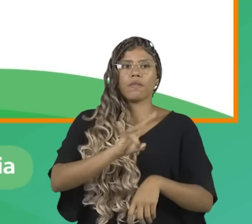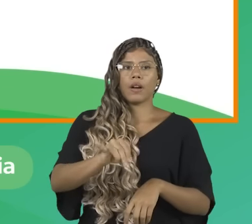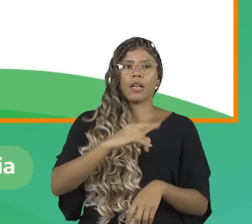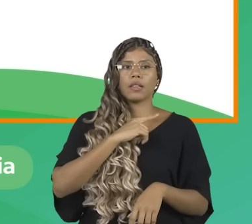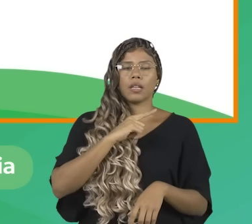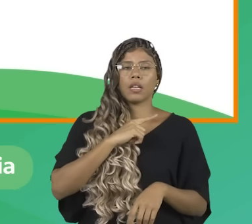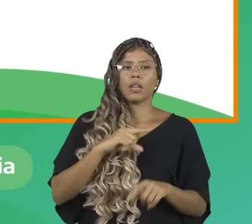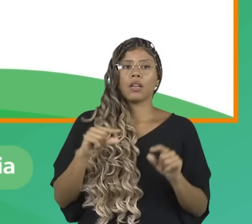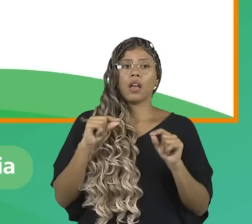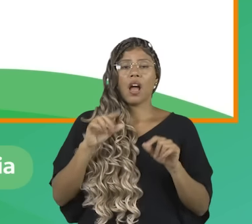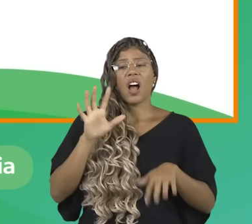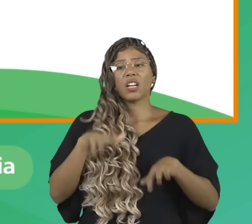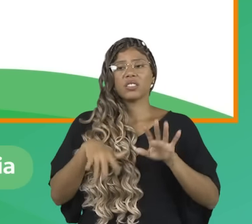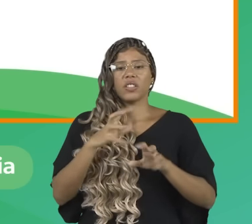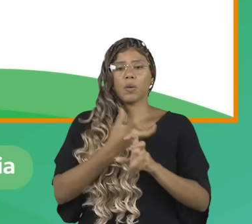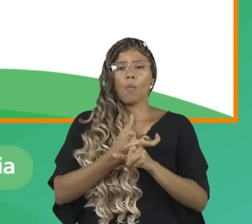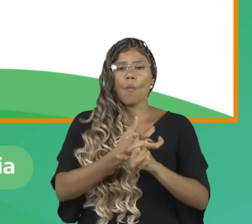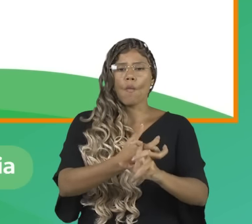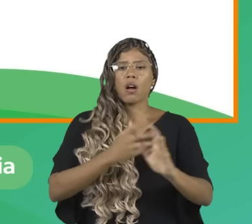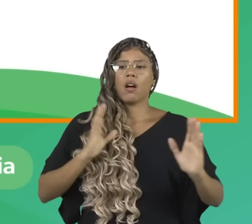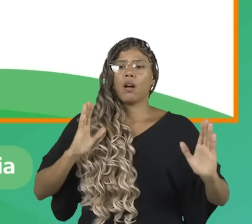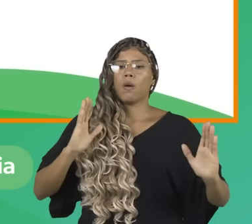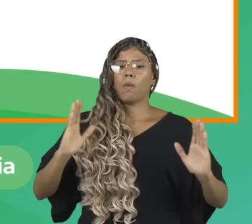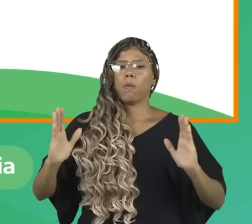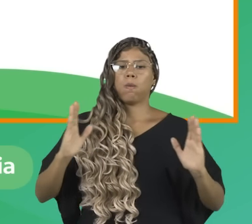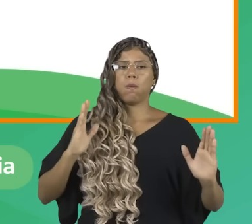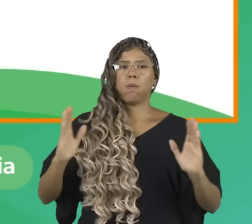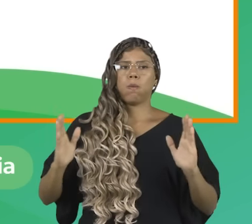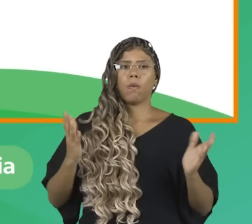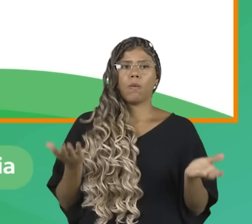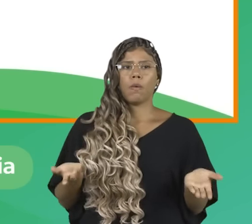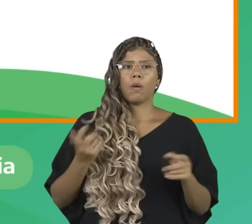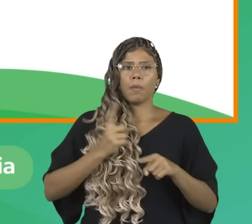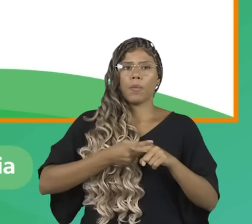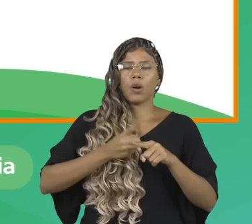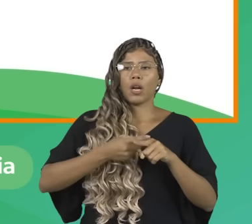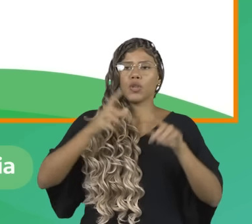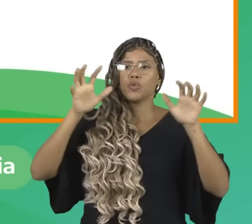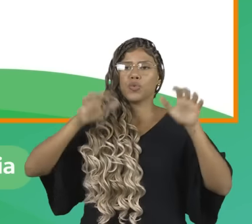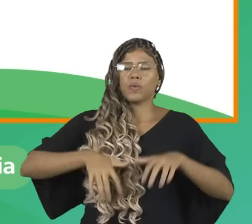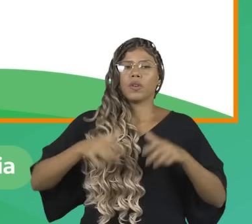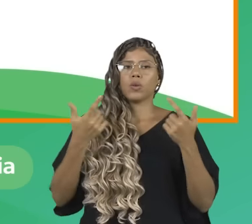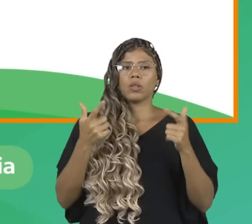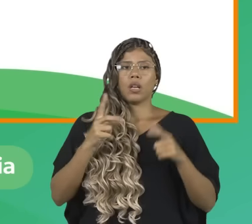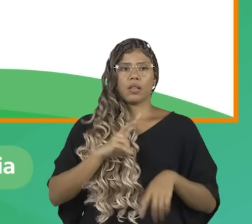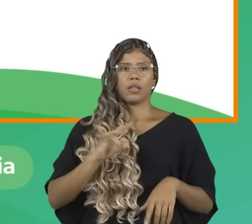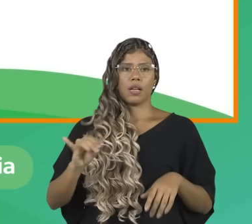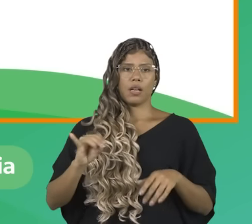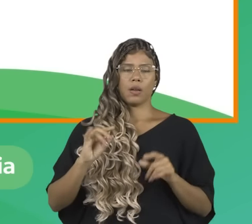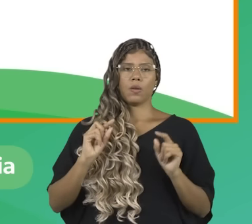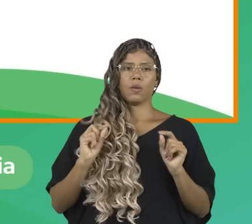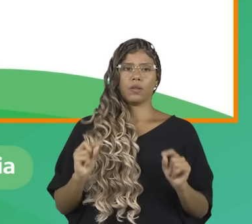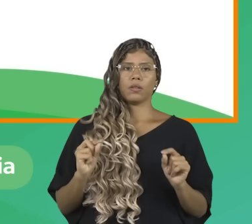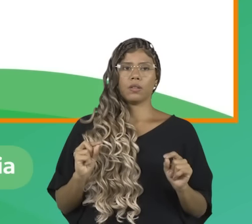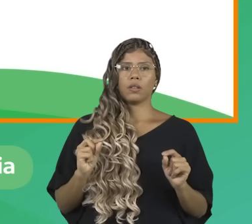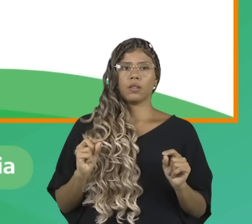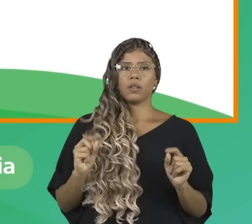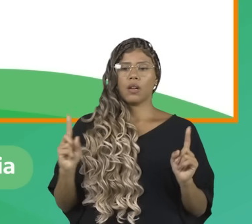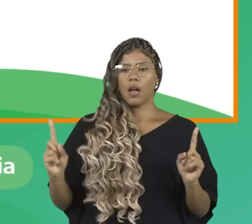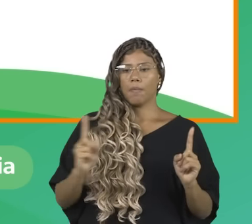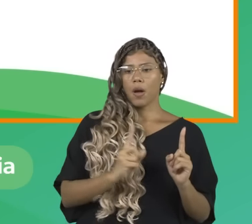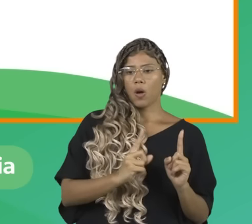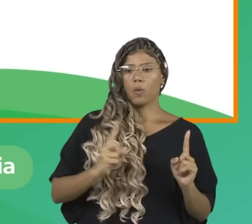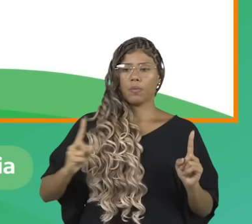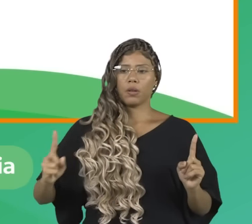de uma área que deveria receber chuva e não está recebendo, você está influenciando no período dessa seca, que pode ser maior ou menor. Aumento da frequência de